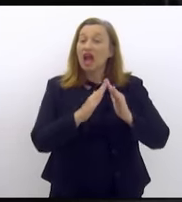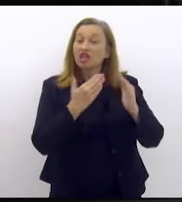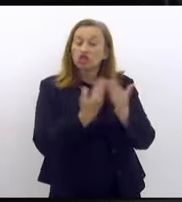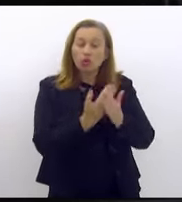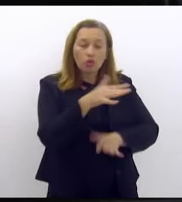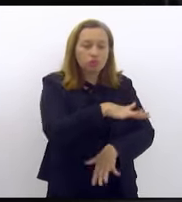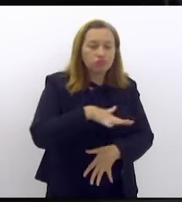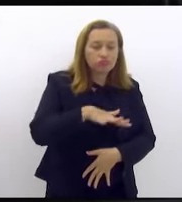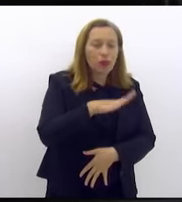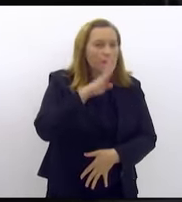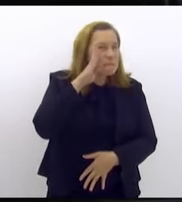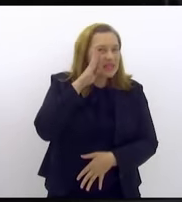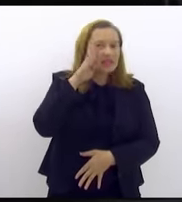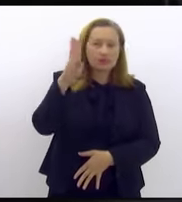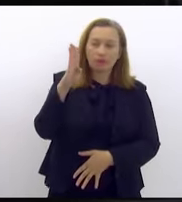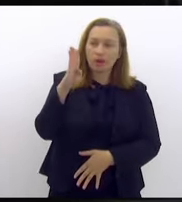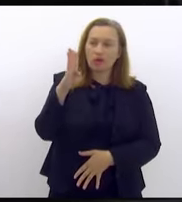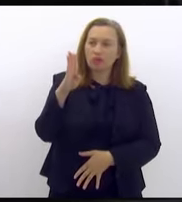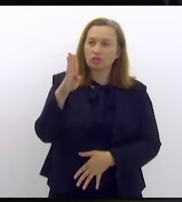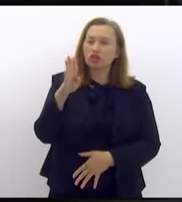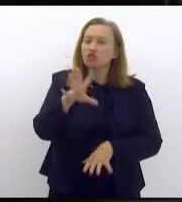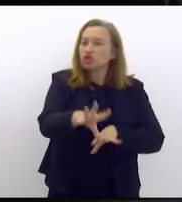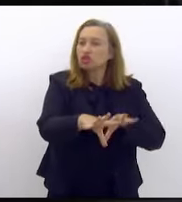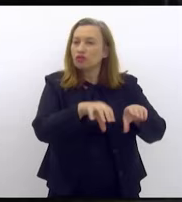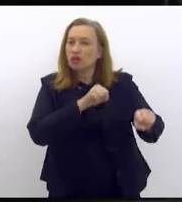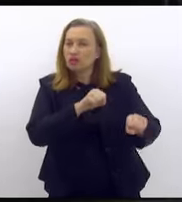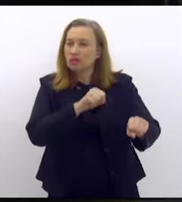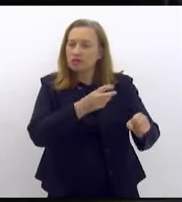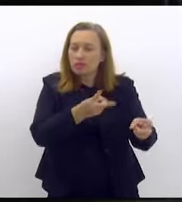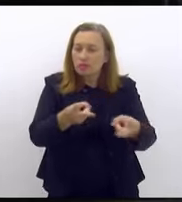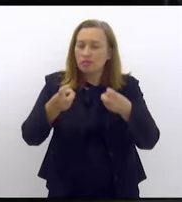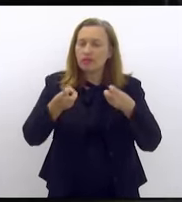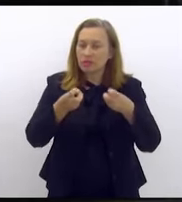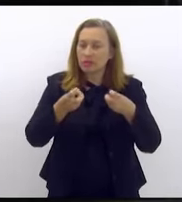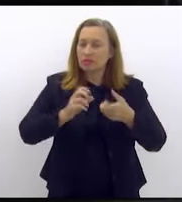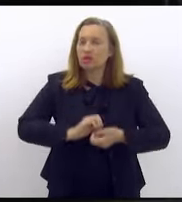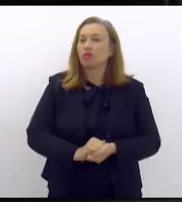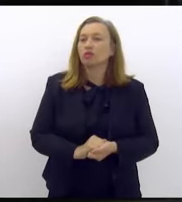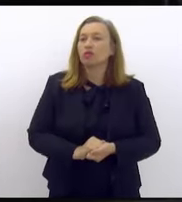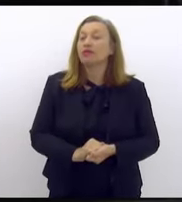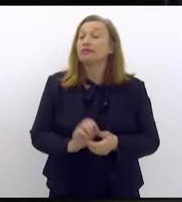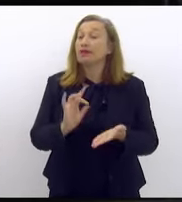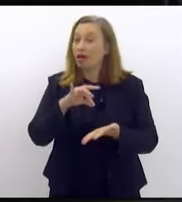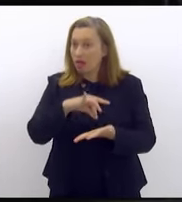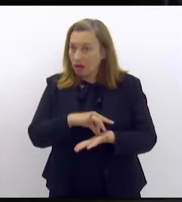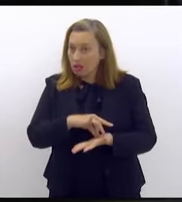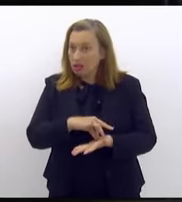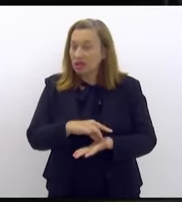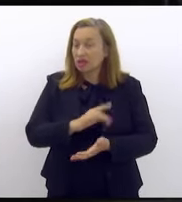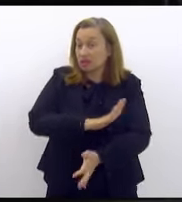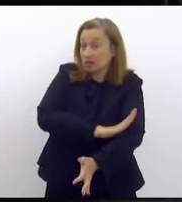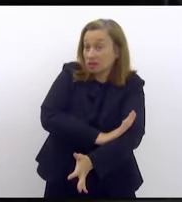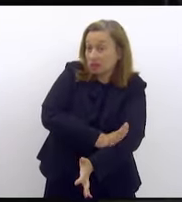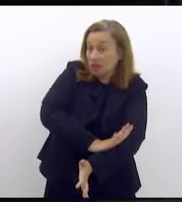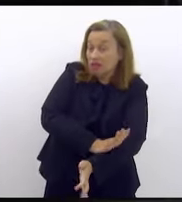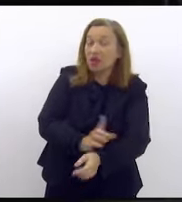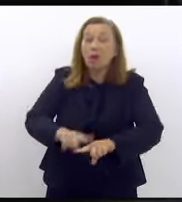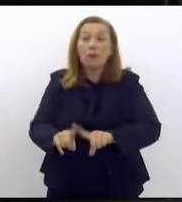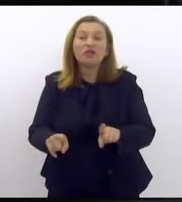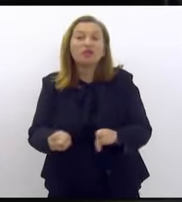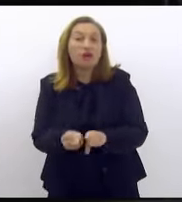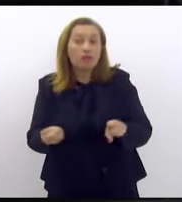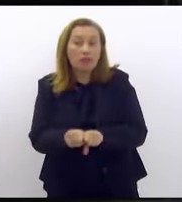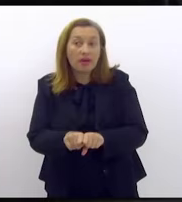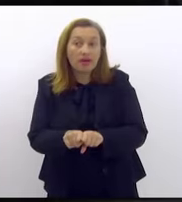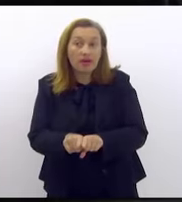espaço fundamental de formação e de percepção crítica dessa realidade de racismo, mas também